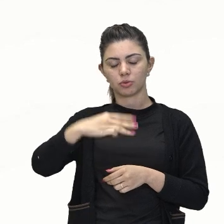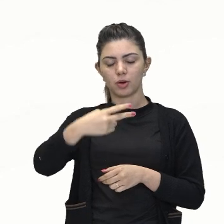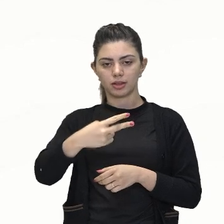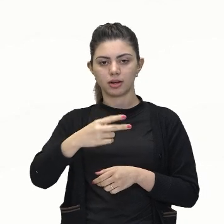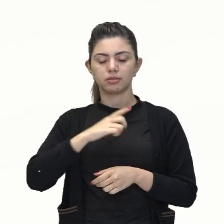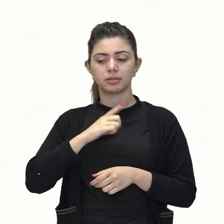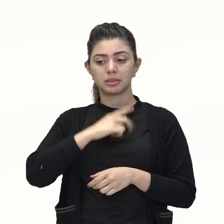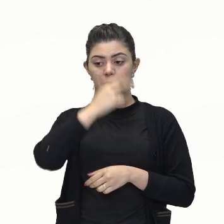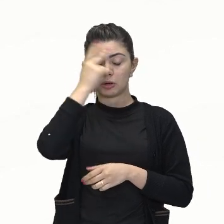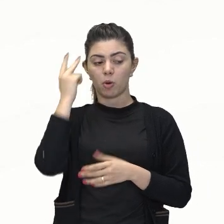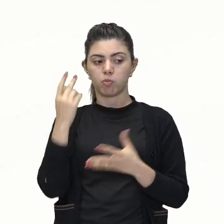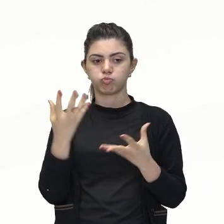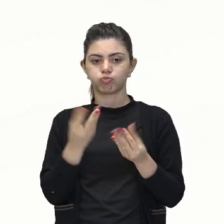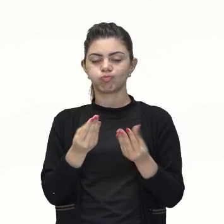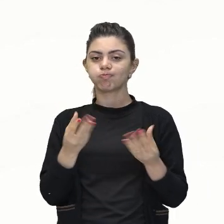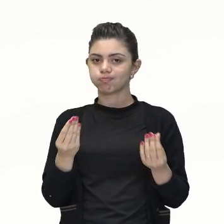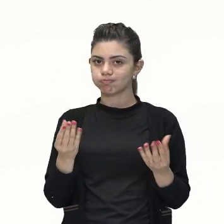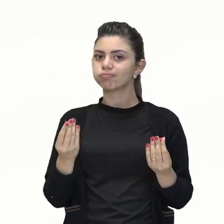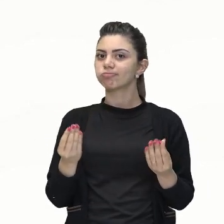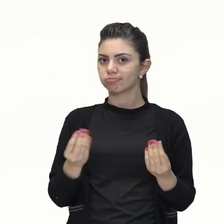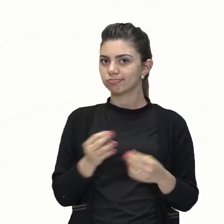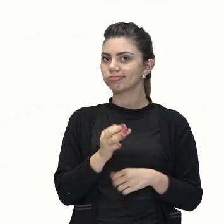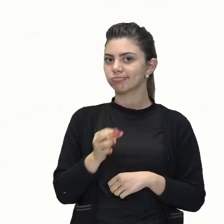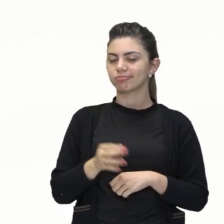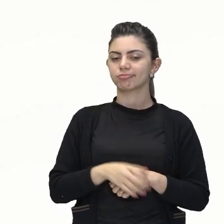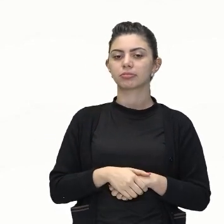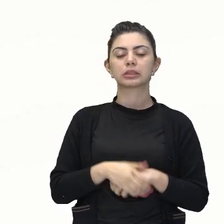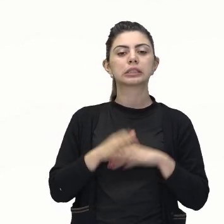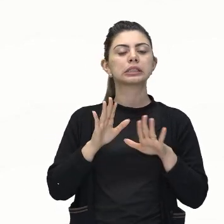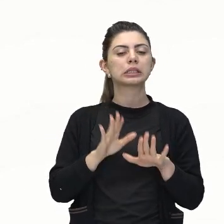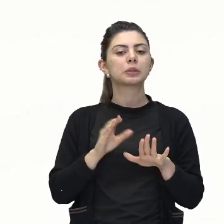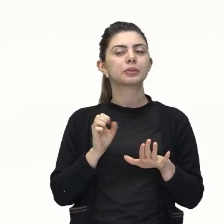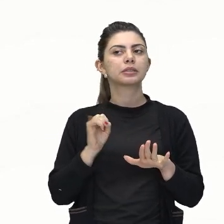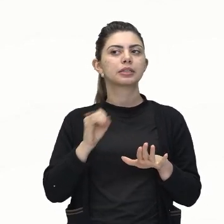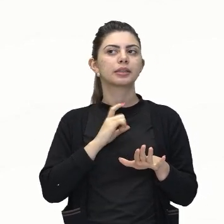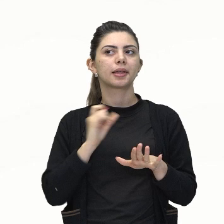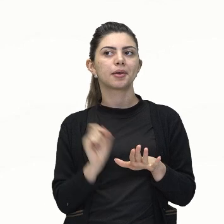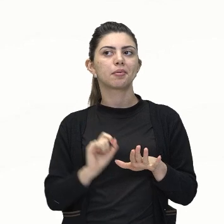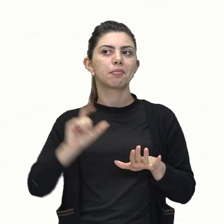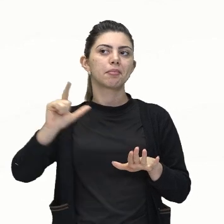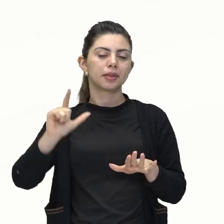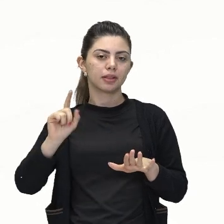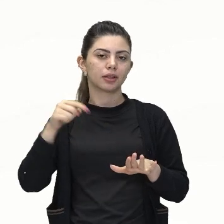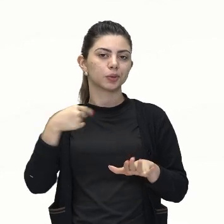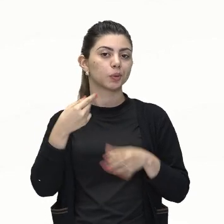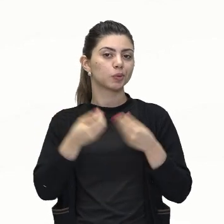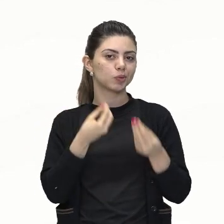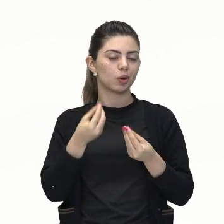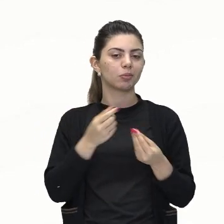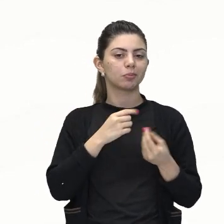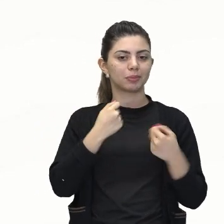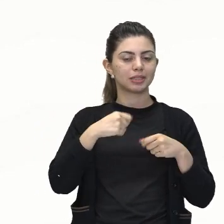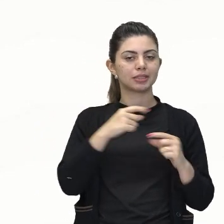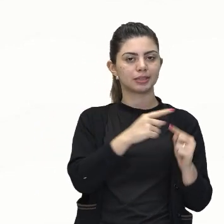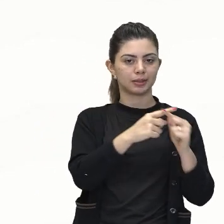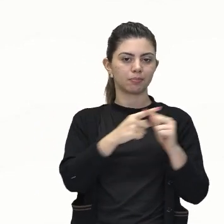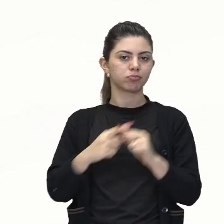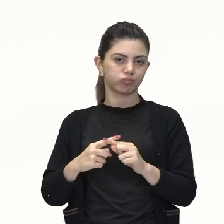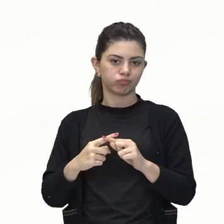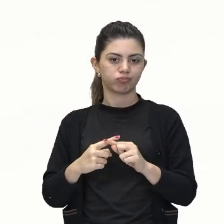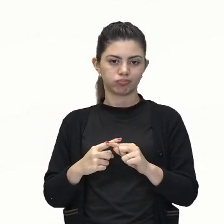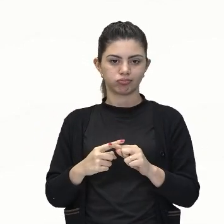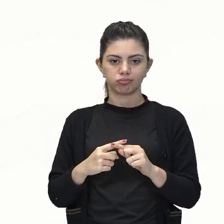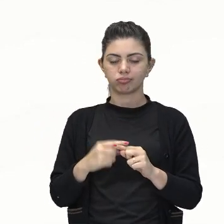pessoas, então, nesse campo. Se vai aumentar, então a gente vai multiplicar em diagonal, ou